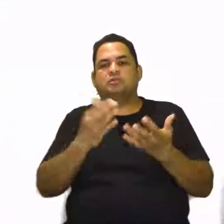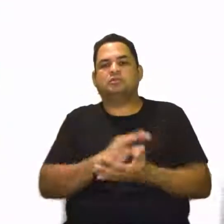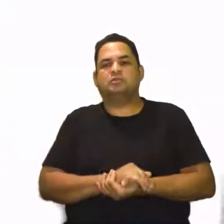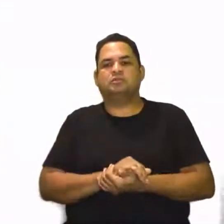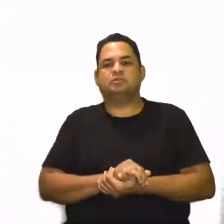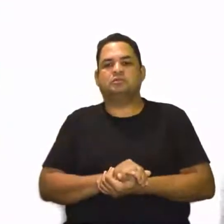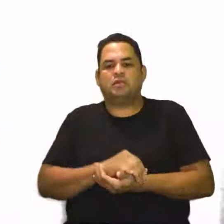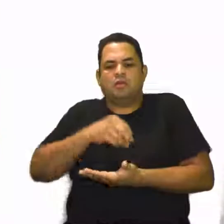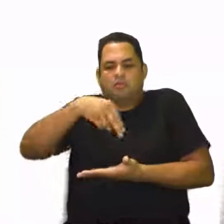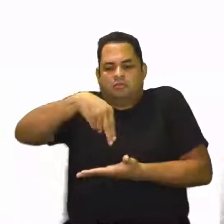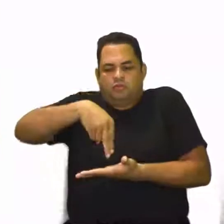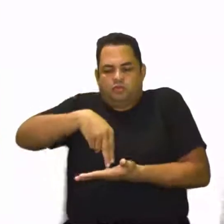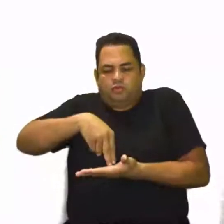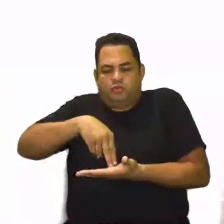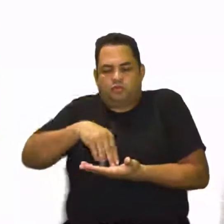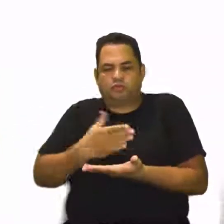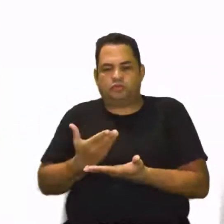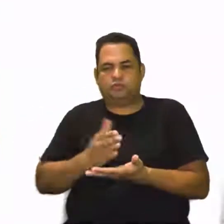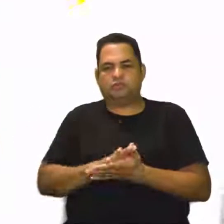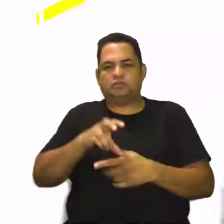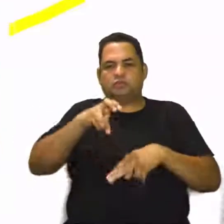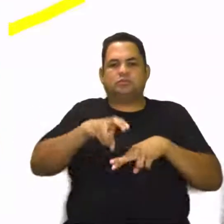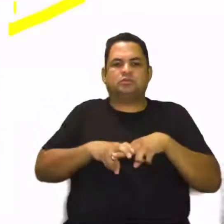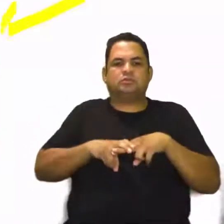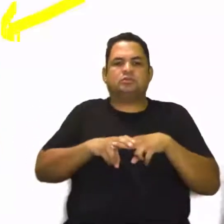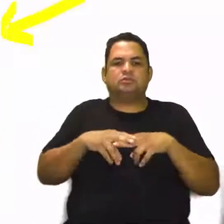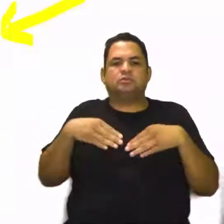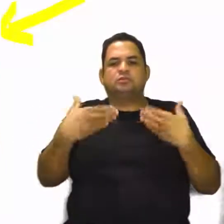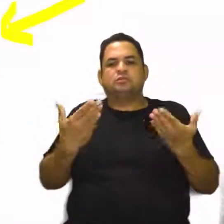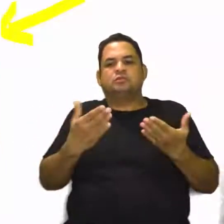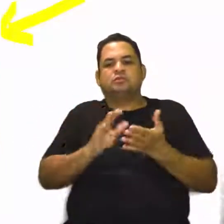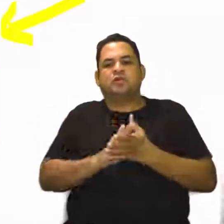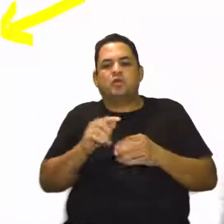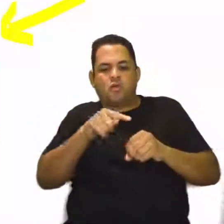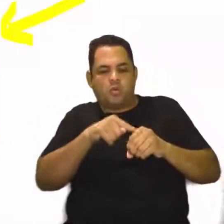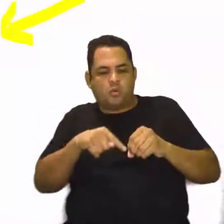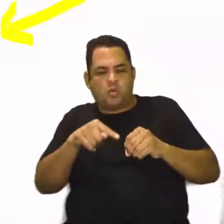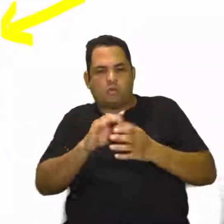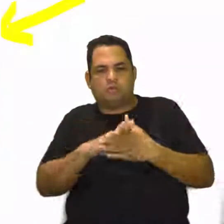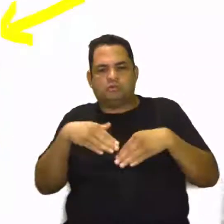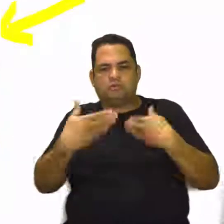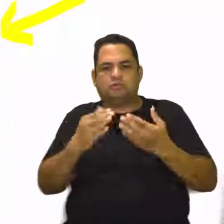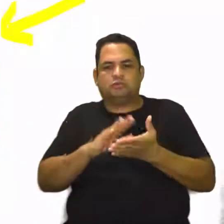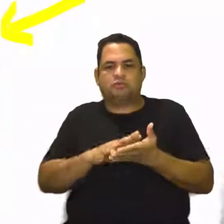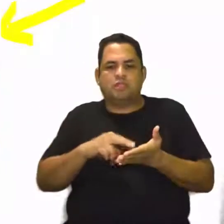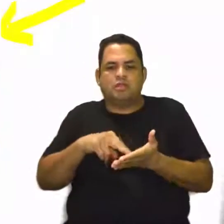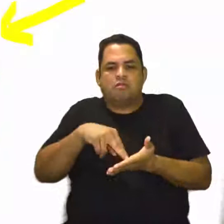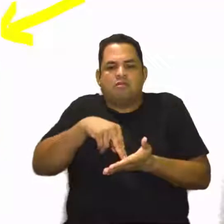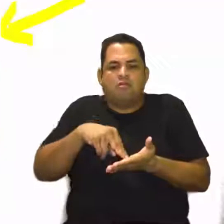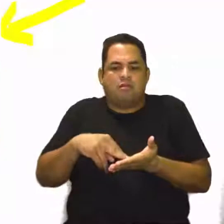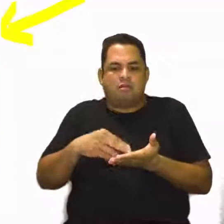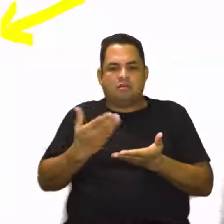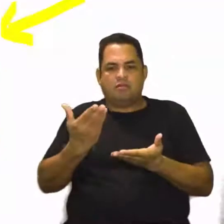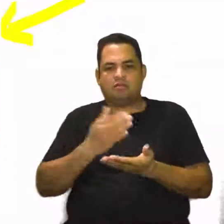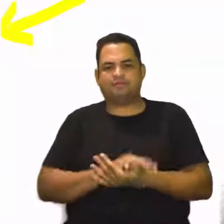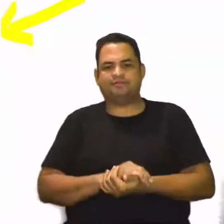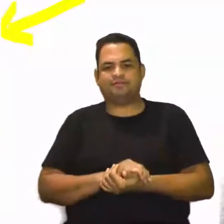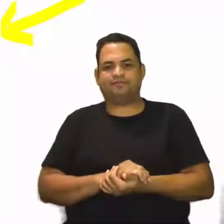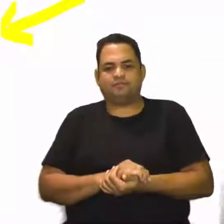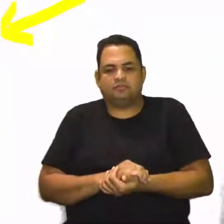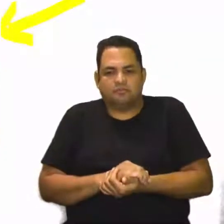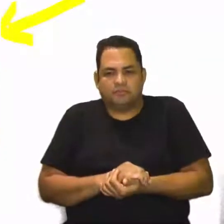Uma postura sentada aqui, o que vai acontecer com o seu disco quando você inclina demais, né?